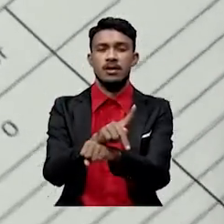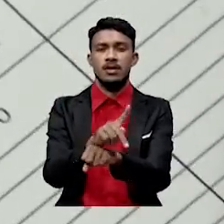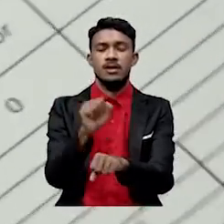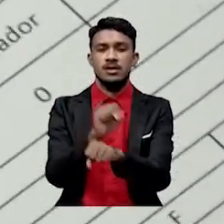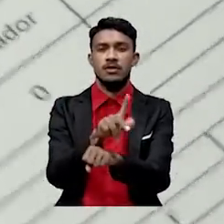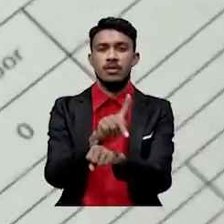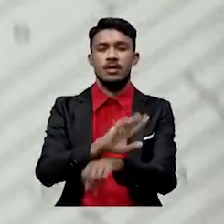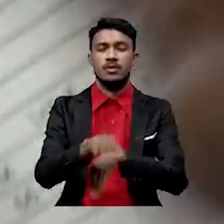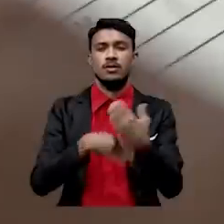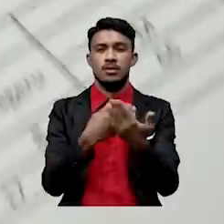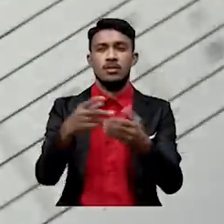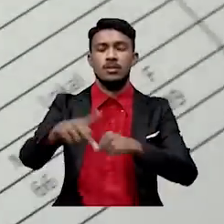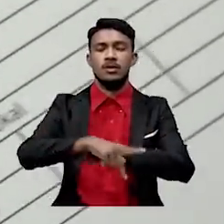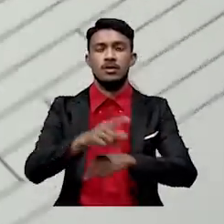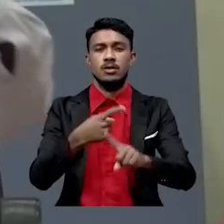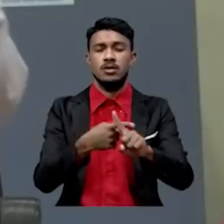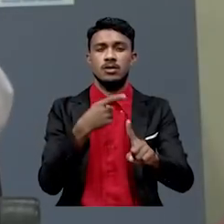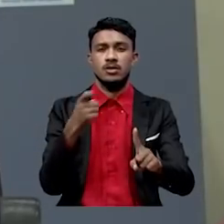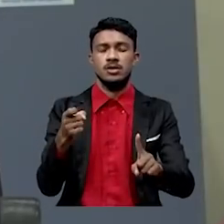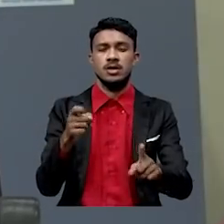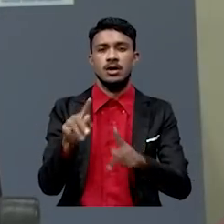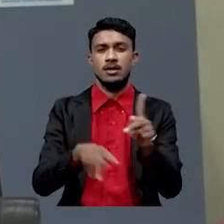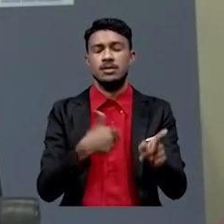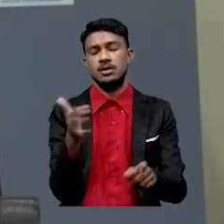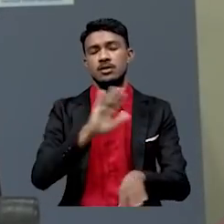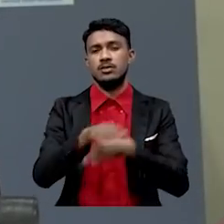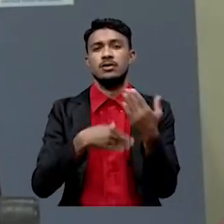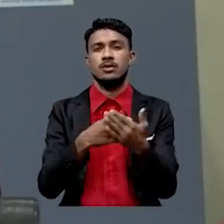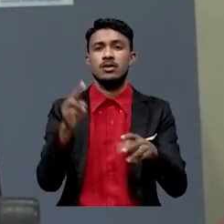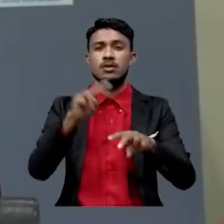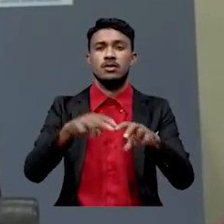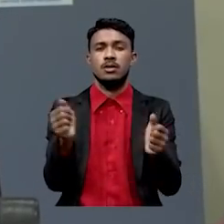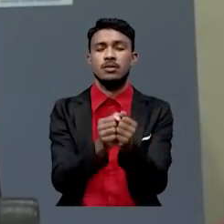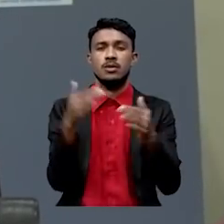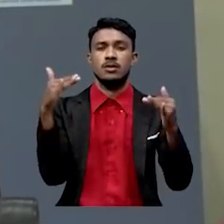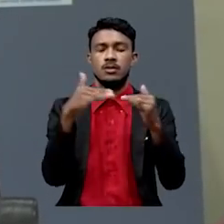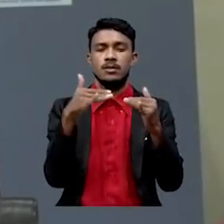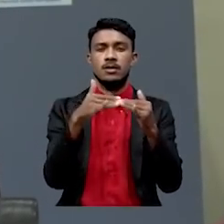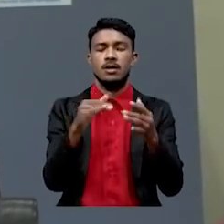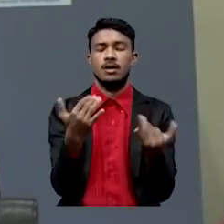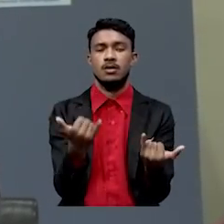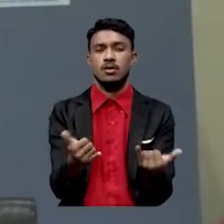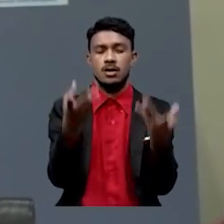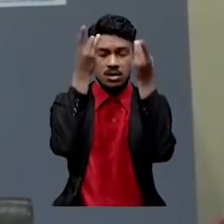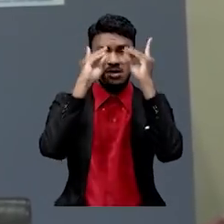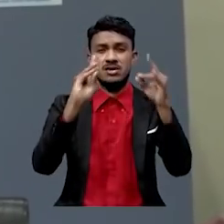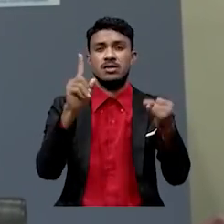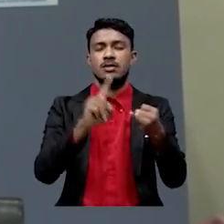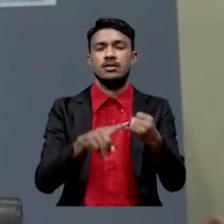botere tri partida mai os sindicato empresário sira tur ha moto halo drapida kora bale et cetera basado agora decisão ikus nema